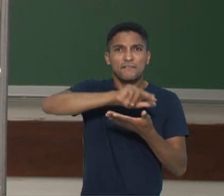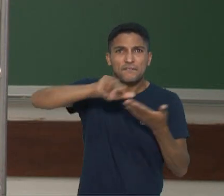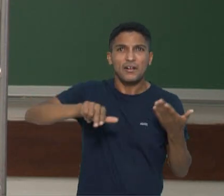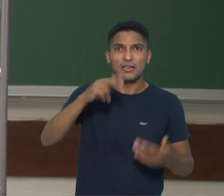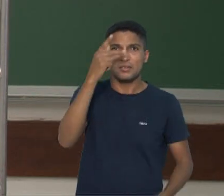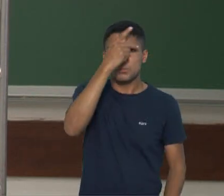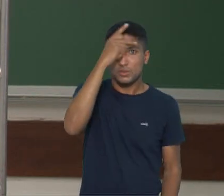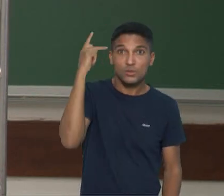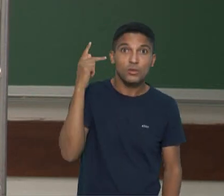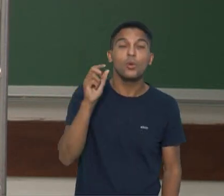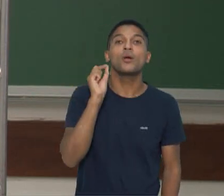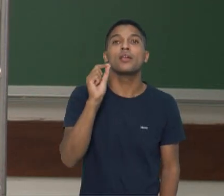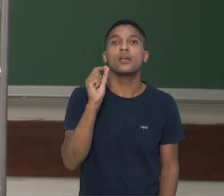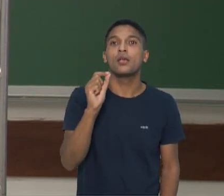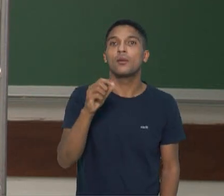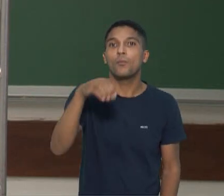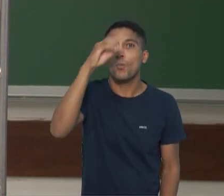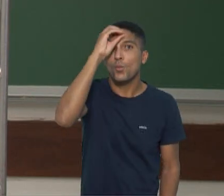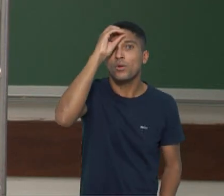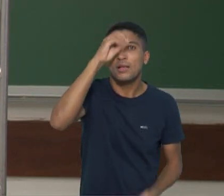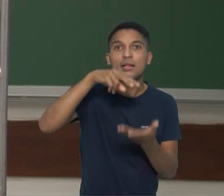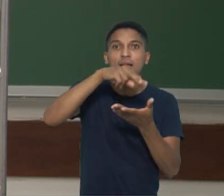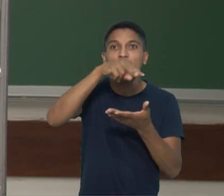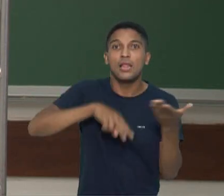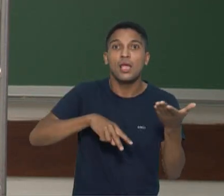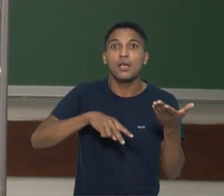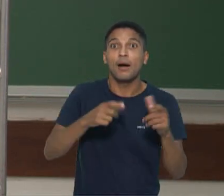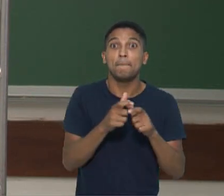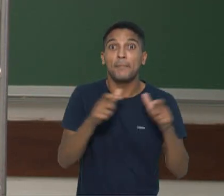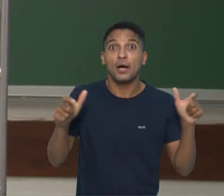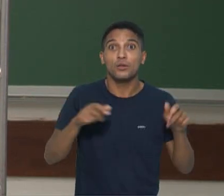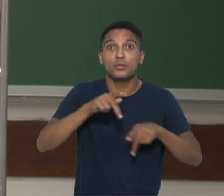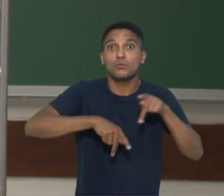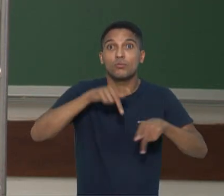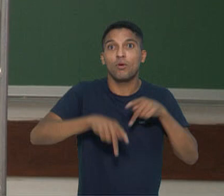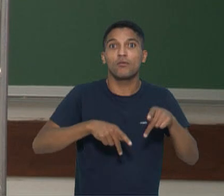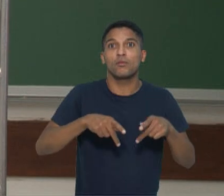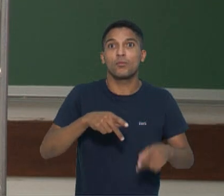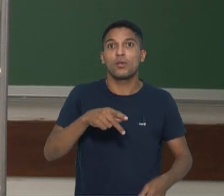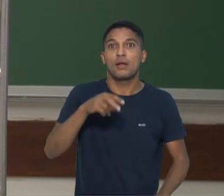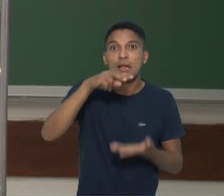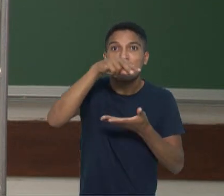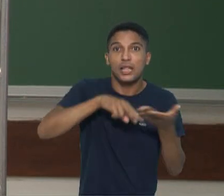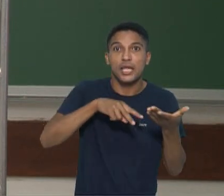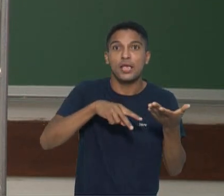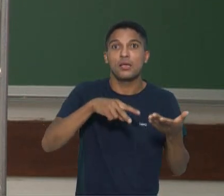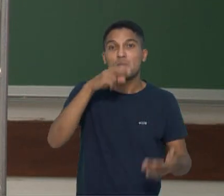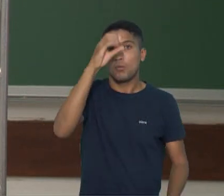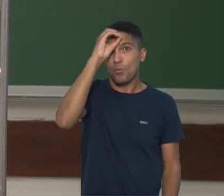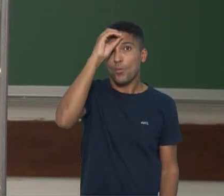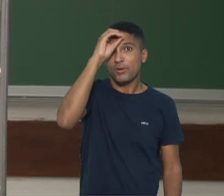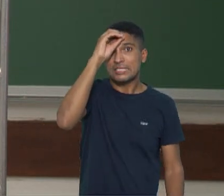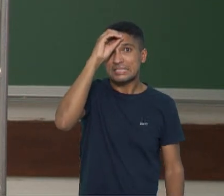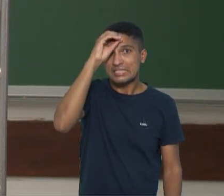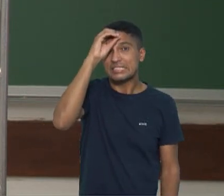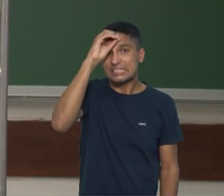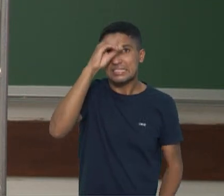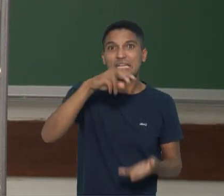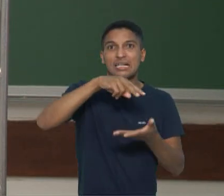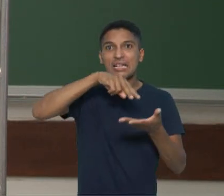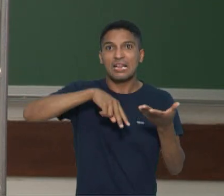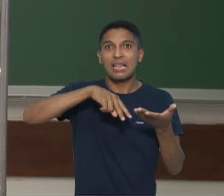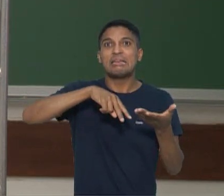não sabiam ler, né? A maior quantidade de pessoas não sabiam ler. Então, essas representações que se fazia dentro das igrejas,